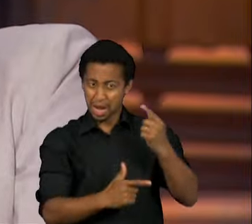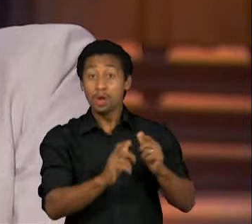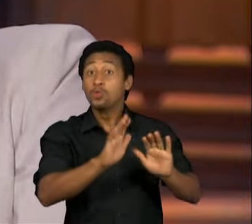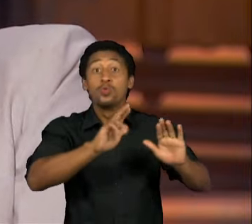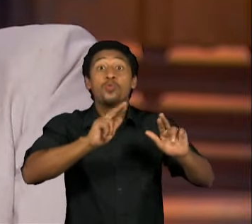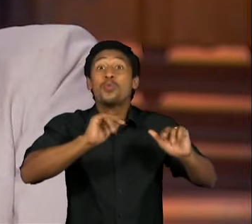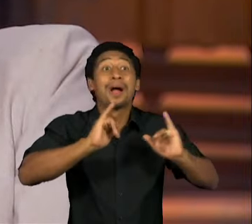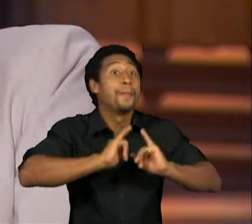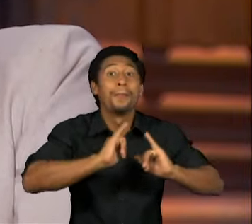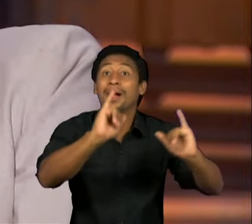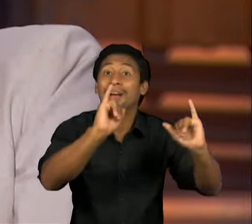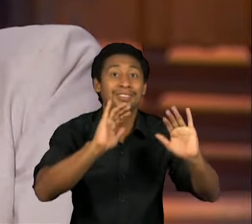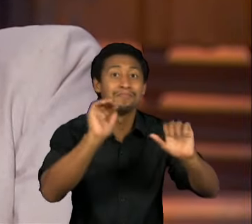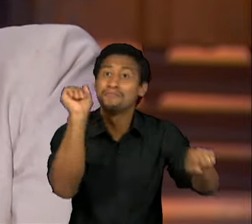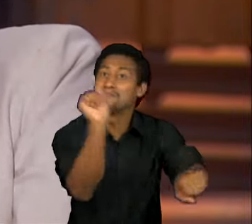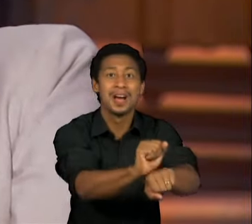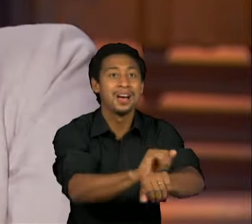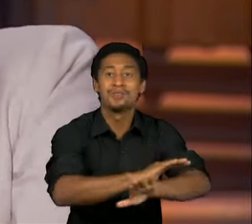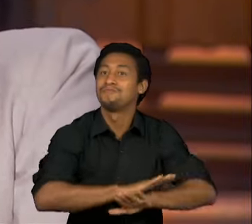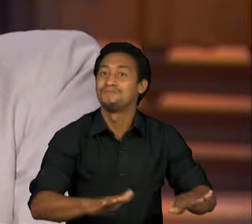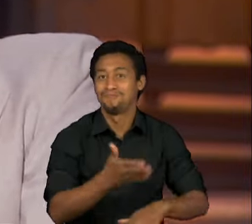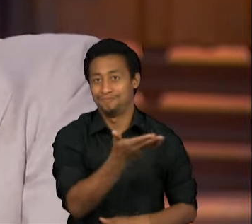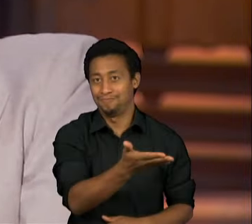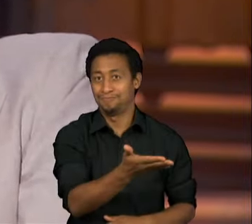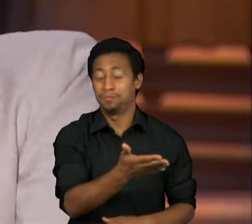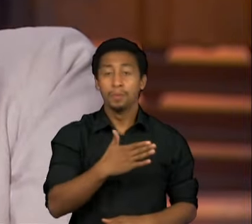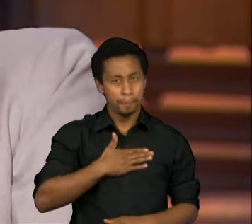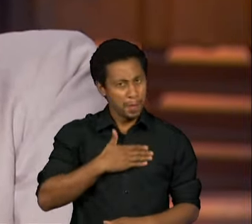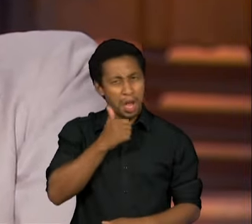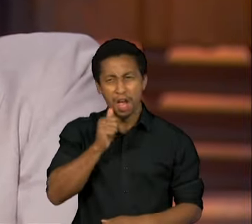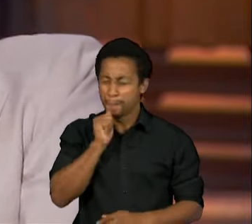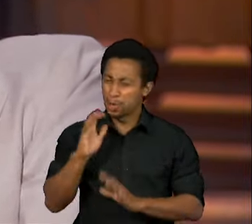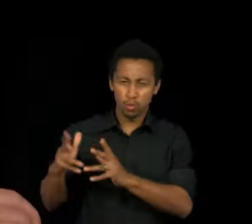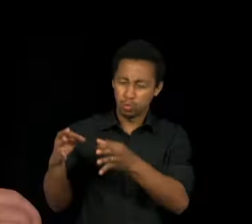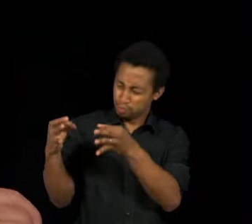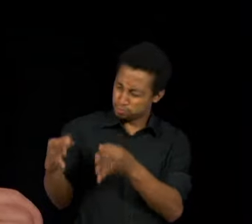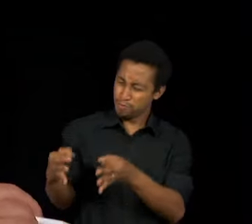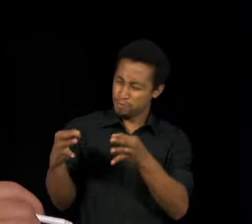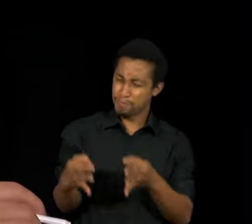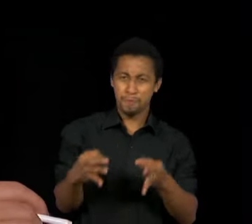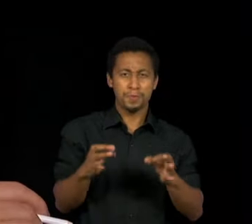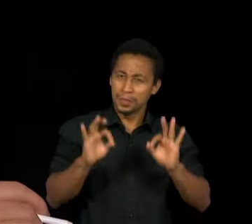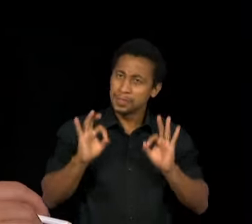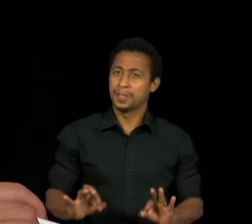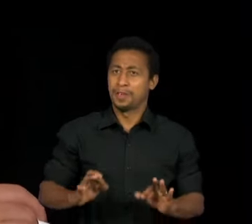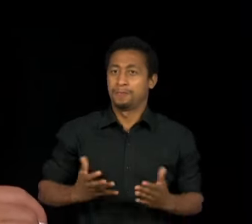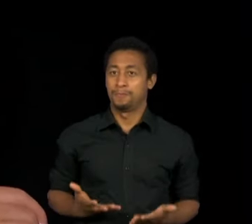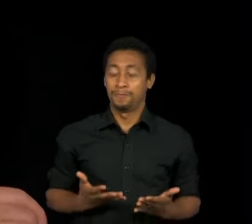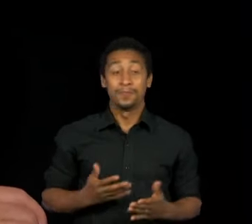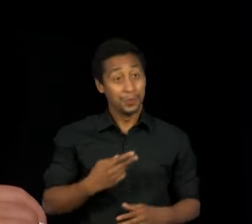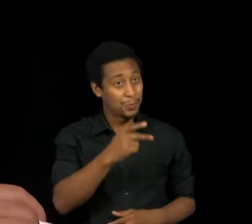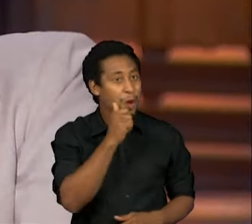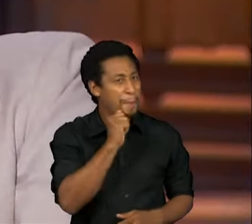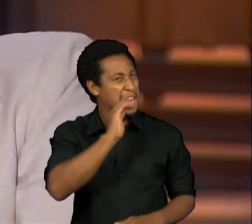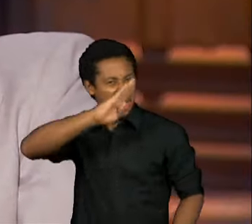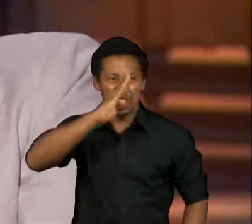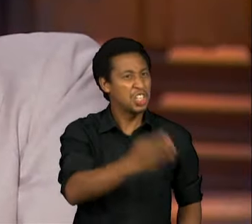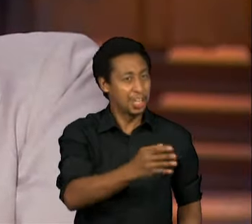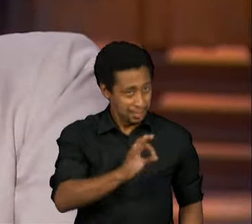tinha muito o que é certo é certo amanhã era assim é uma pessoa muito sincera não é muito direto